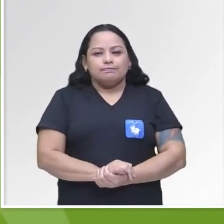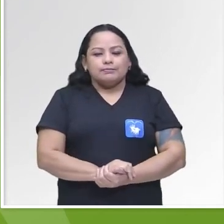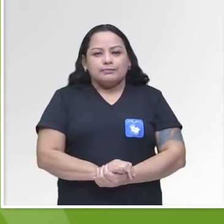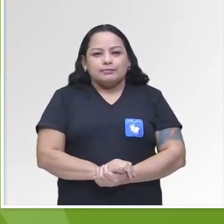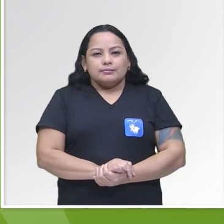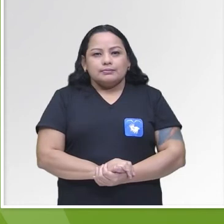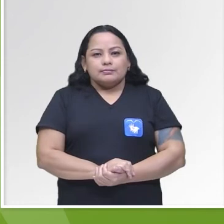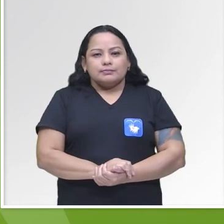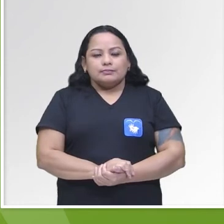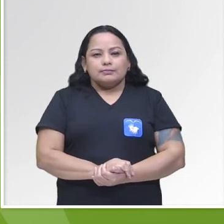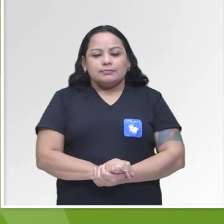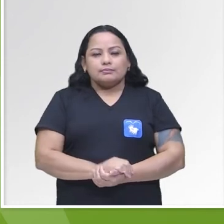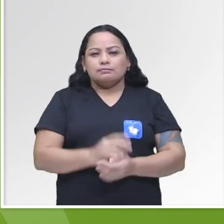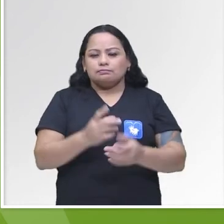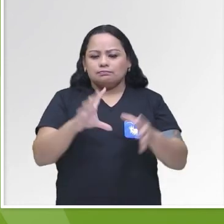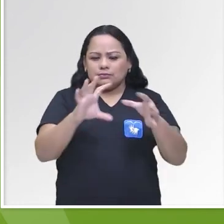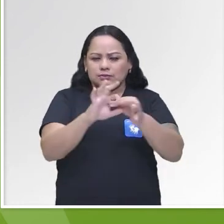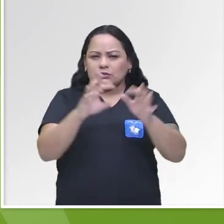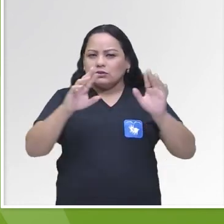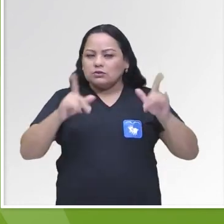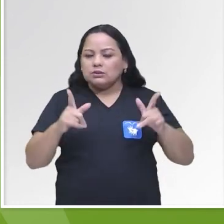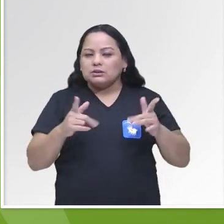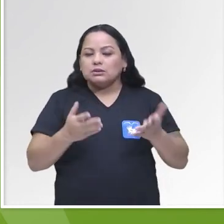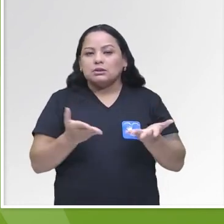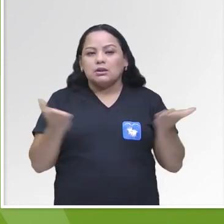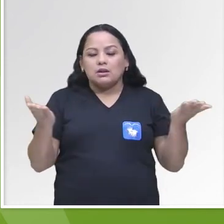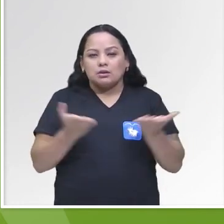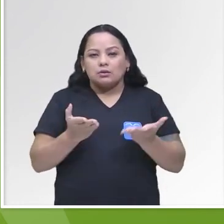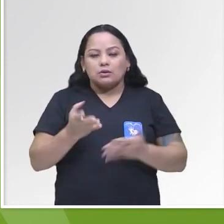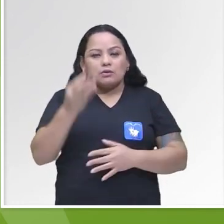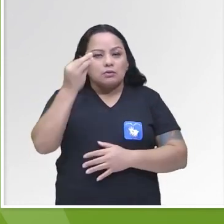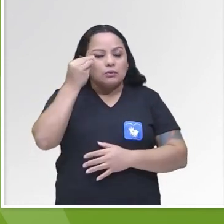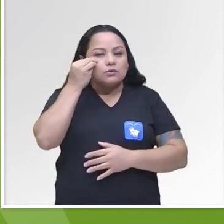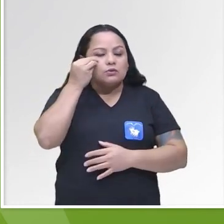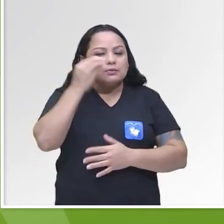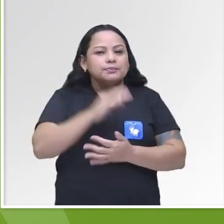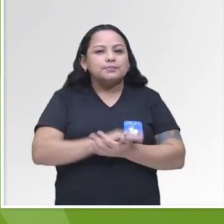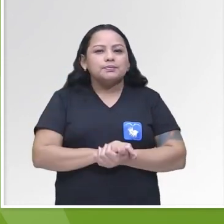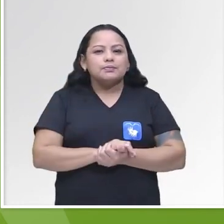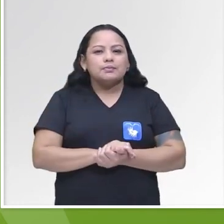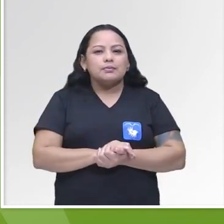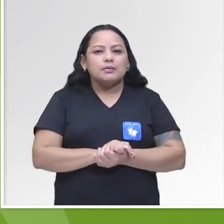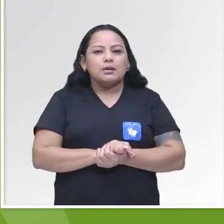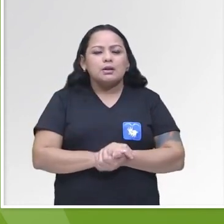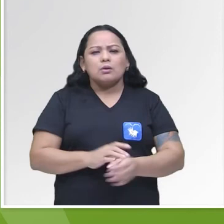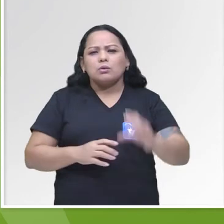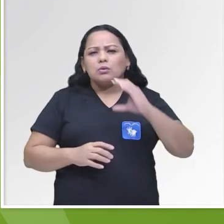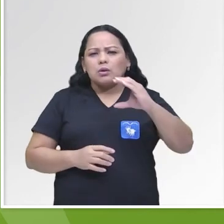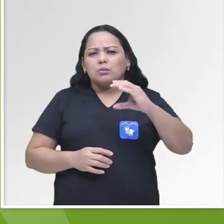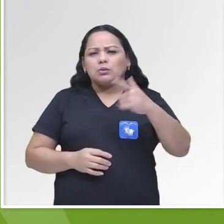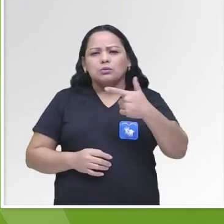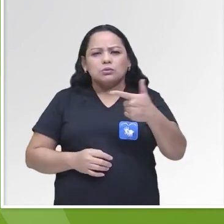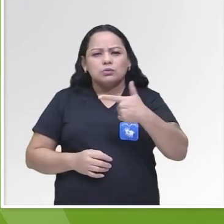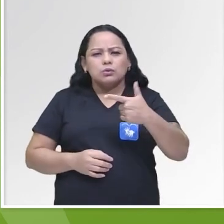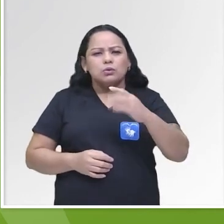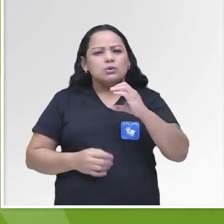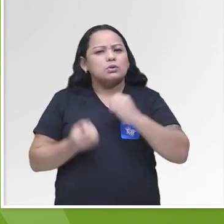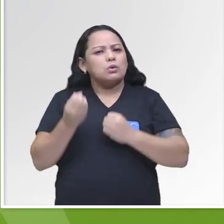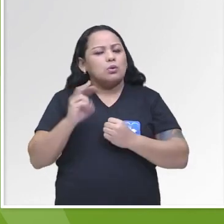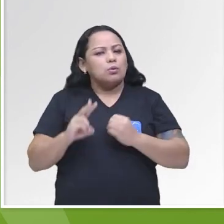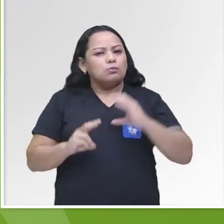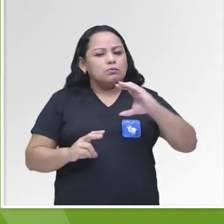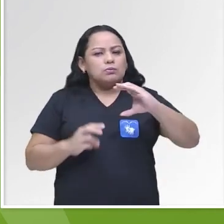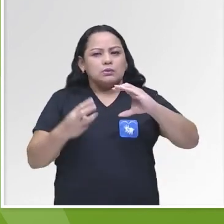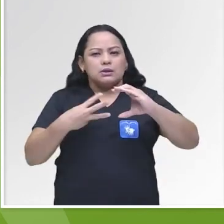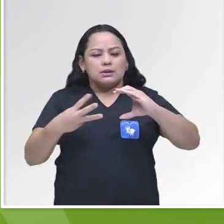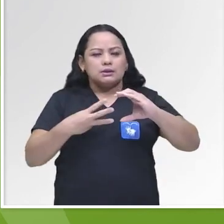esses ligantes são diferentes. Agora, a gente vai observar se no carbono 2 ou no carbono 3 aparece